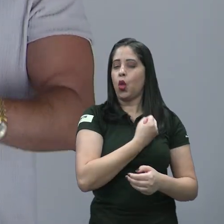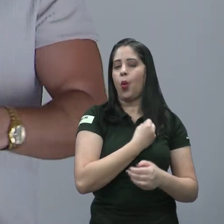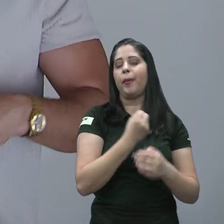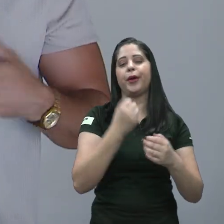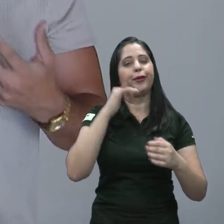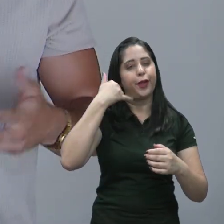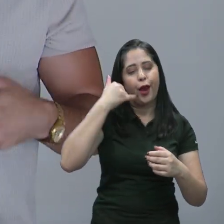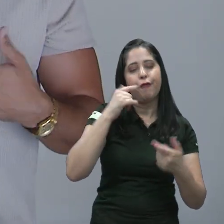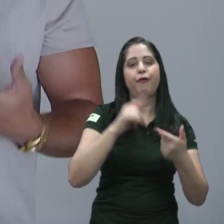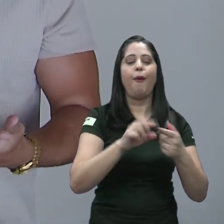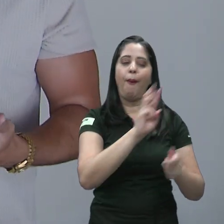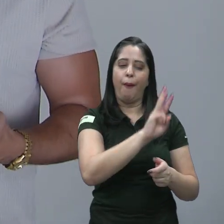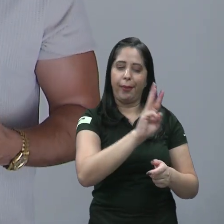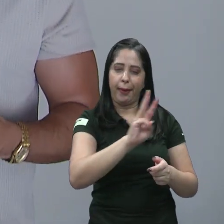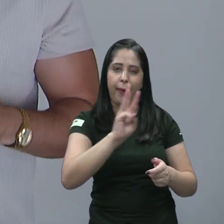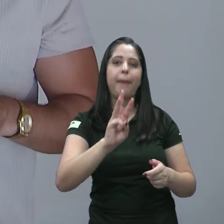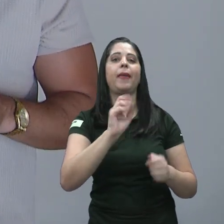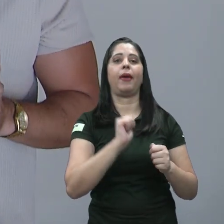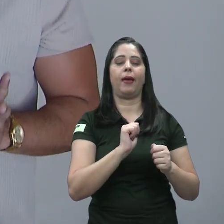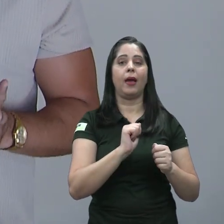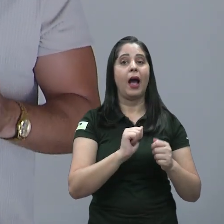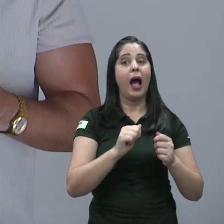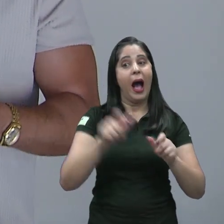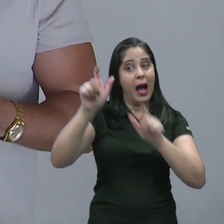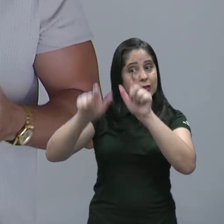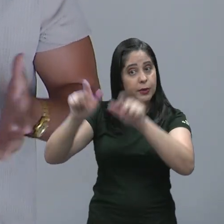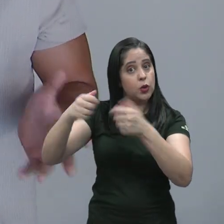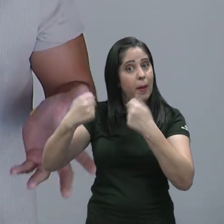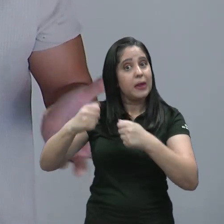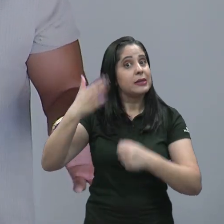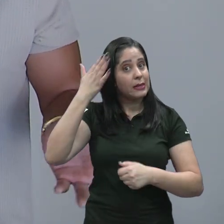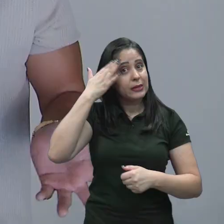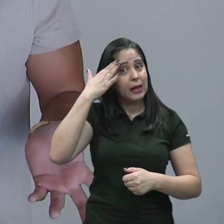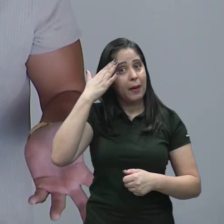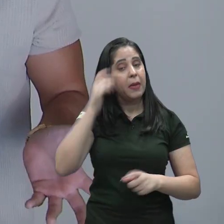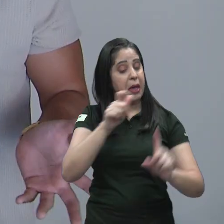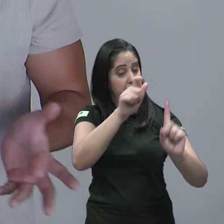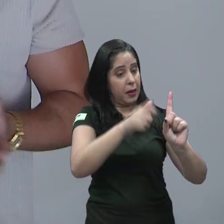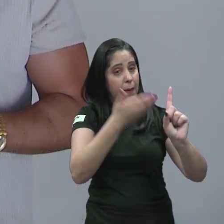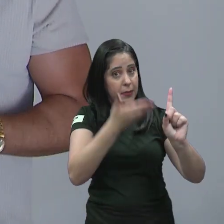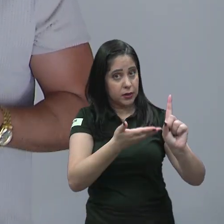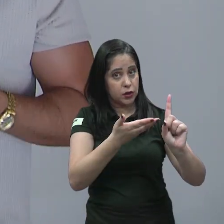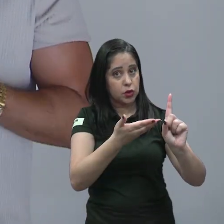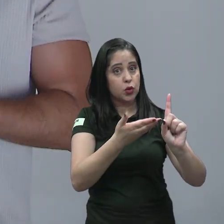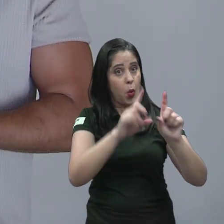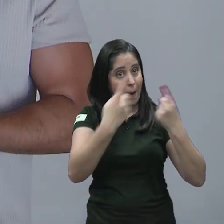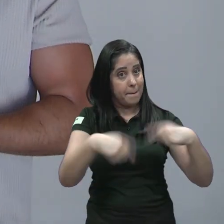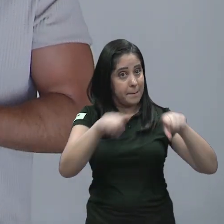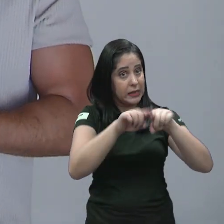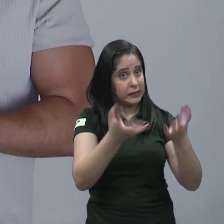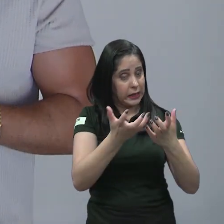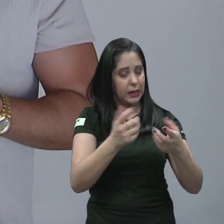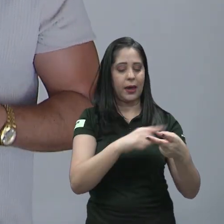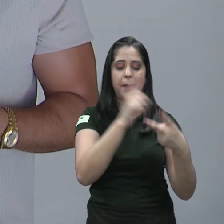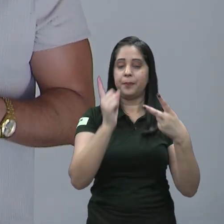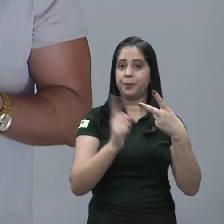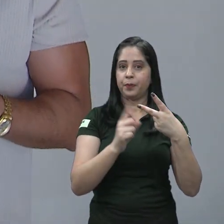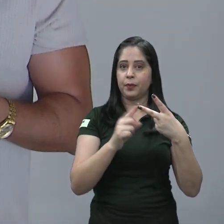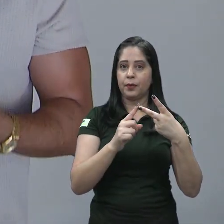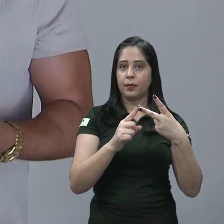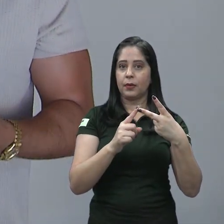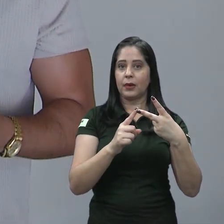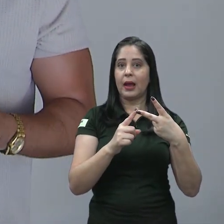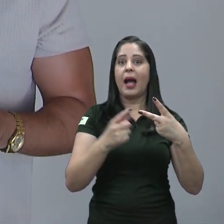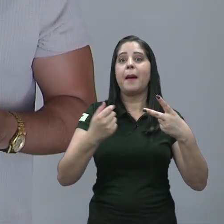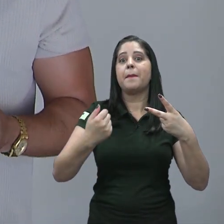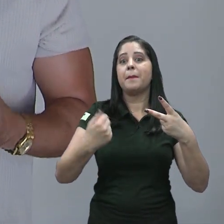entrar em contato e saber mais sobre o seu trabalho. As pessoas precisam entender que você presta esse tipo de serviço. Em segundo lugar, ter um